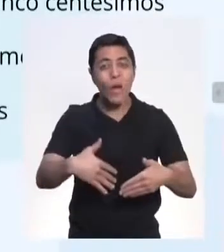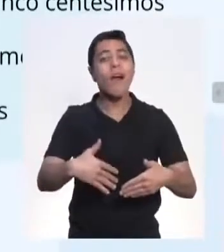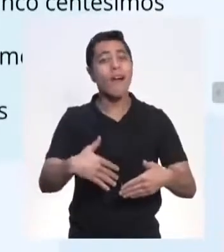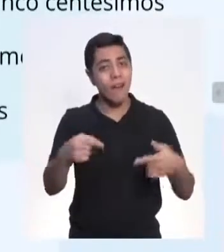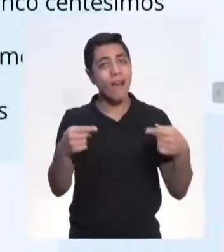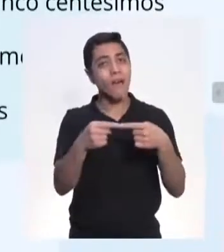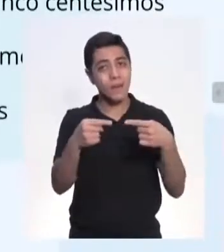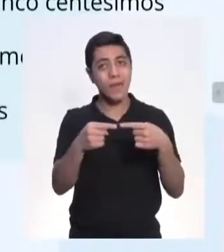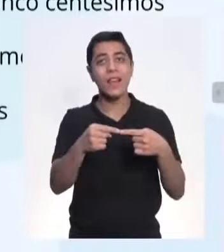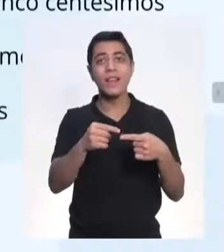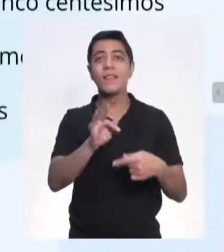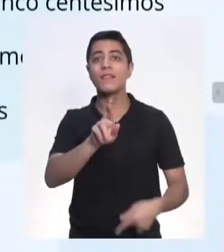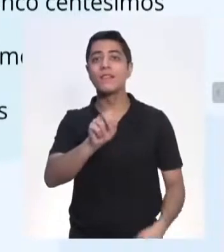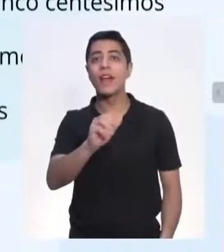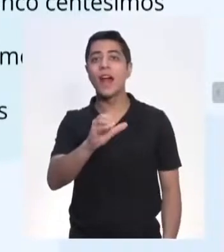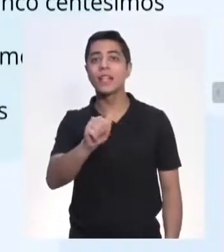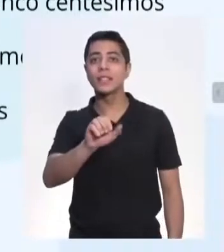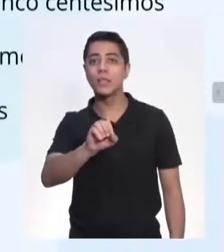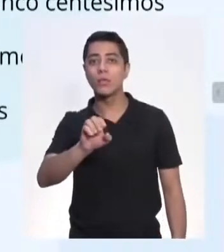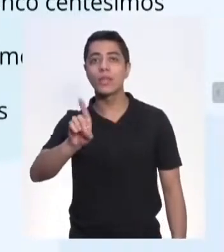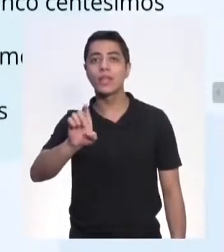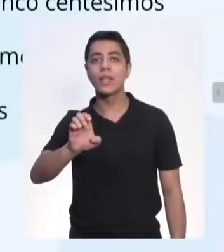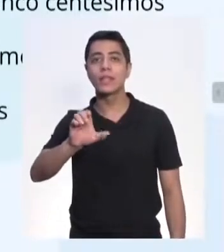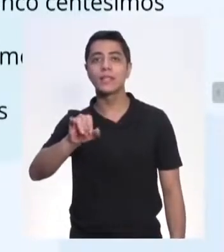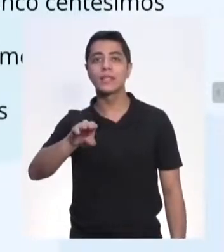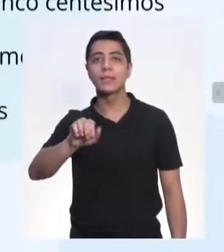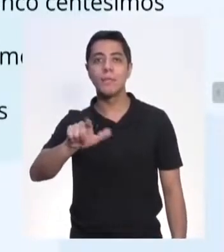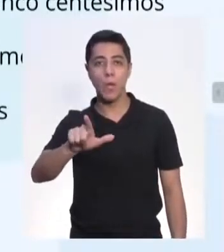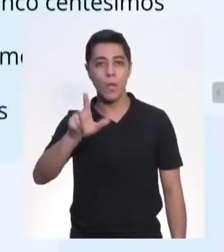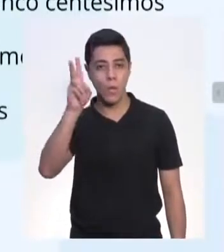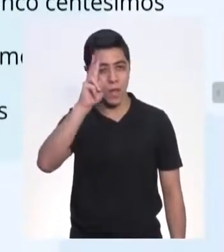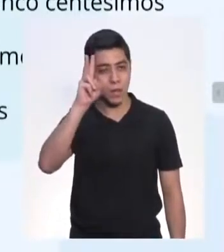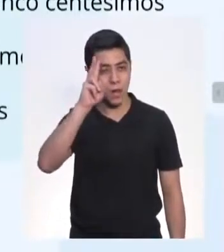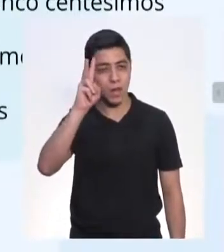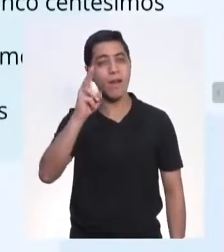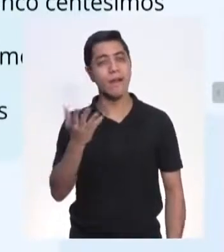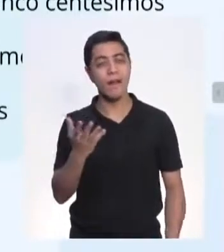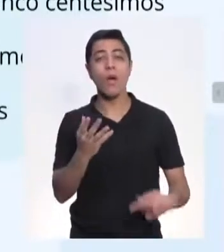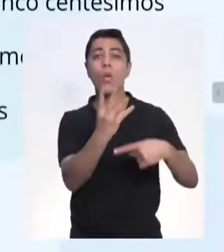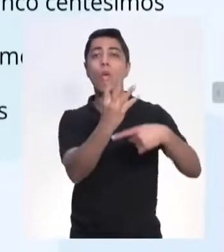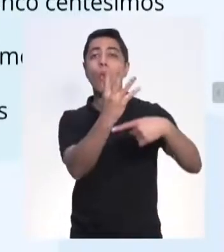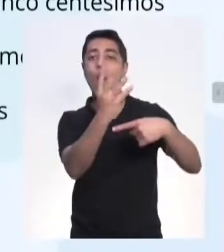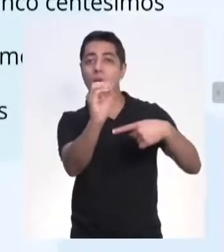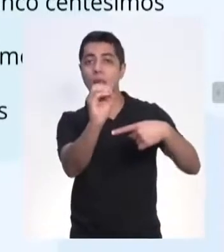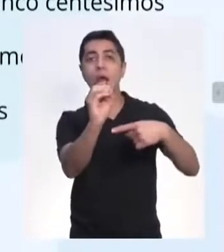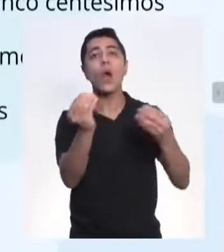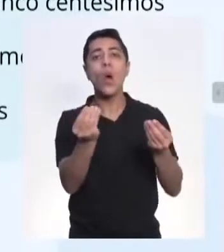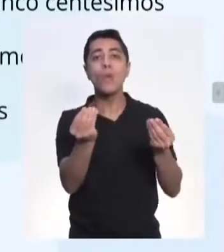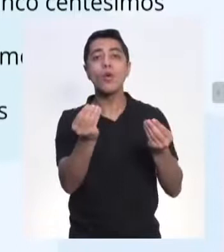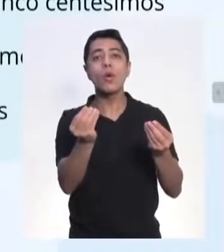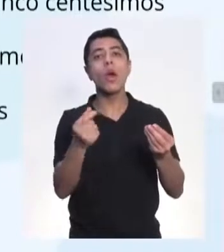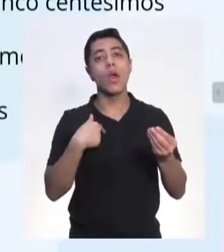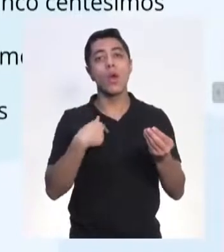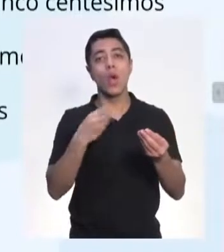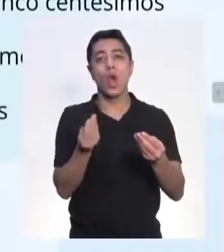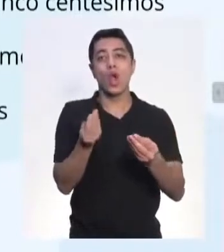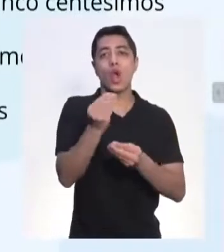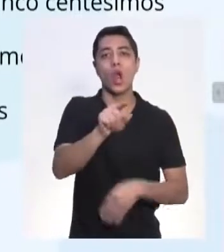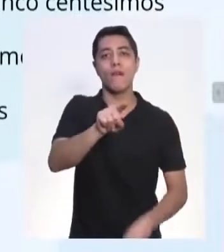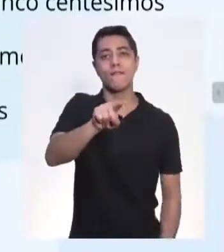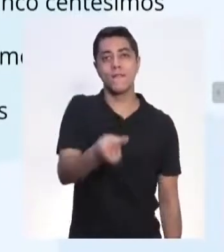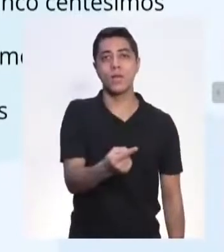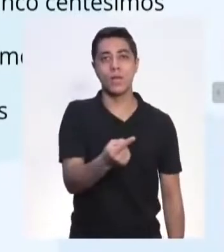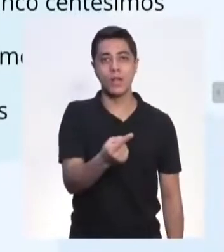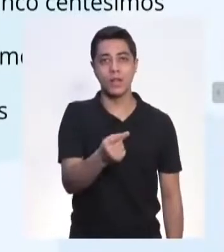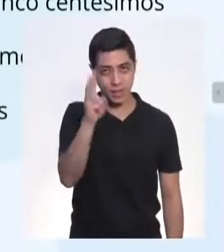e escrever com uma casa decimal. Bom, vou fazer aqui embaixo. 40 com uma